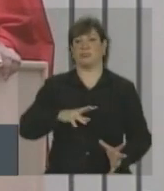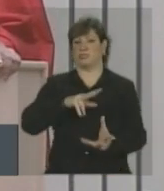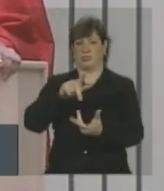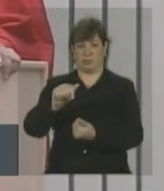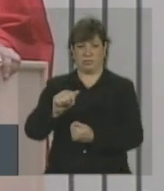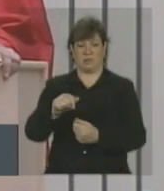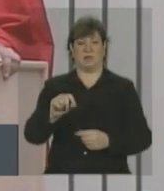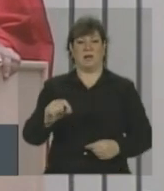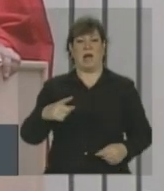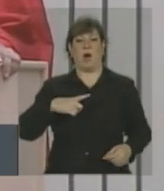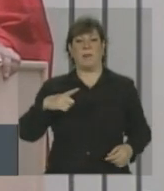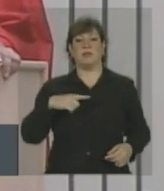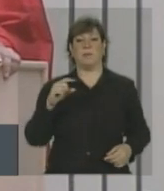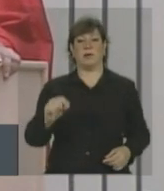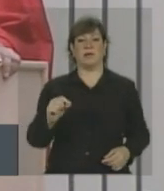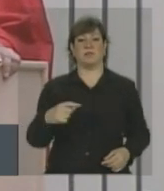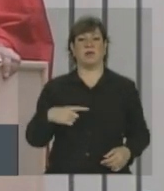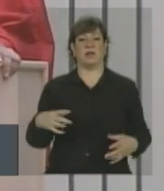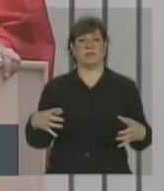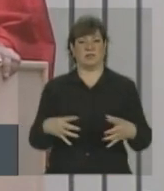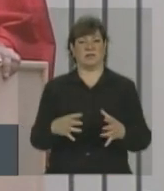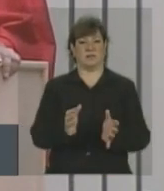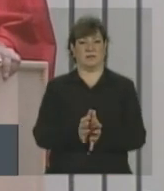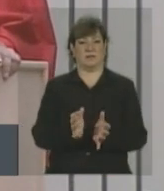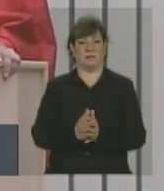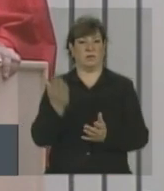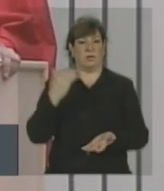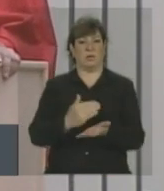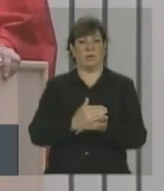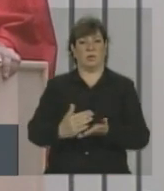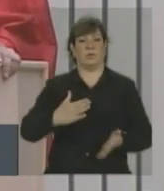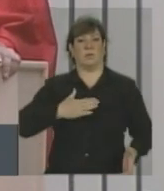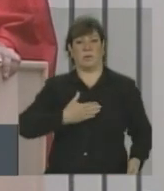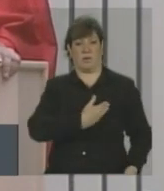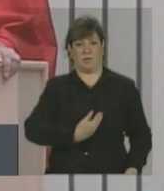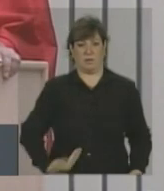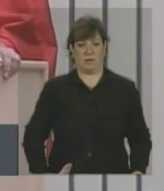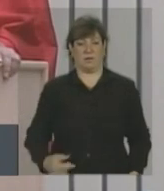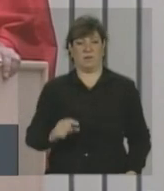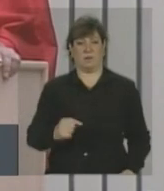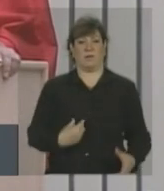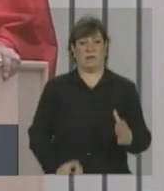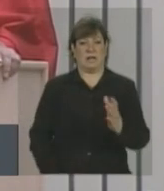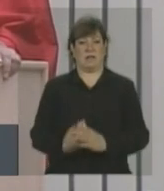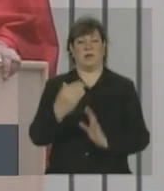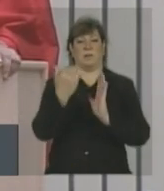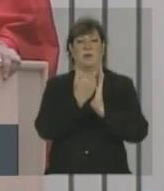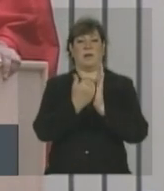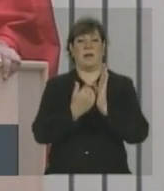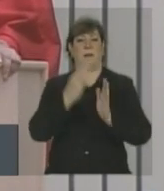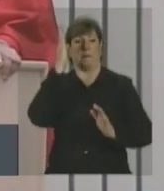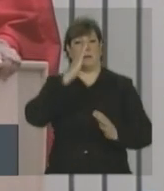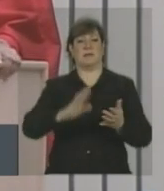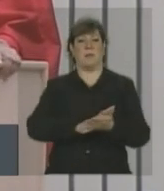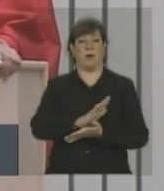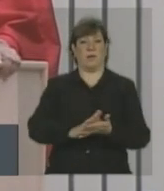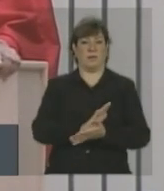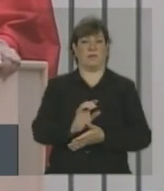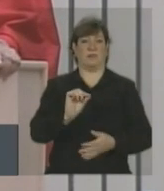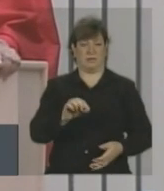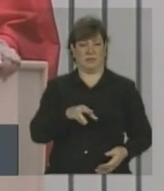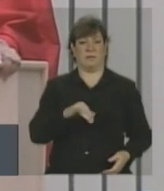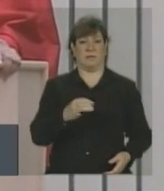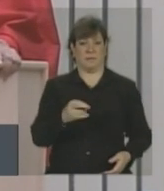desencadeada a partir de 2008. No início do meu governo, lancei o programa Brasil Sem Miséria, que